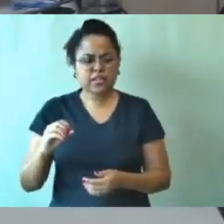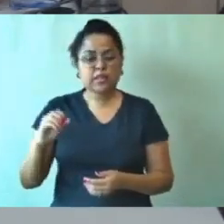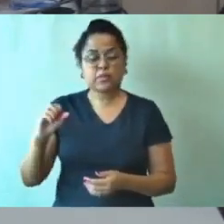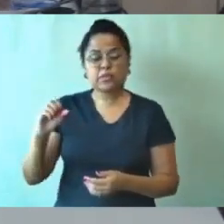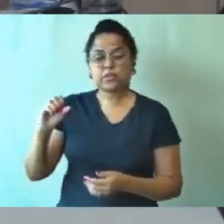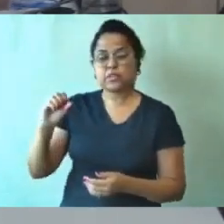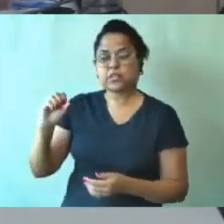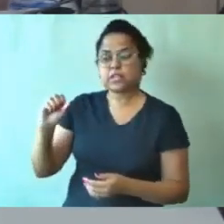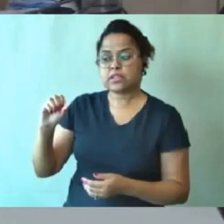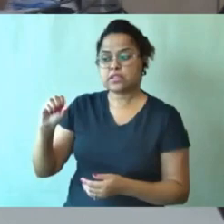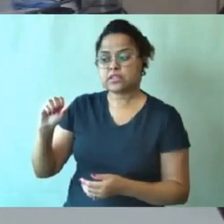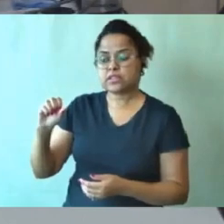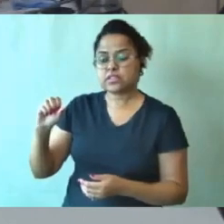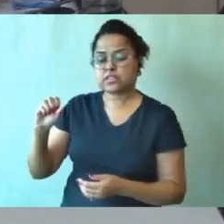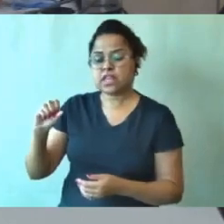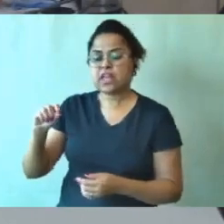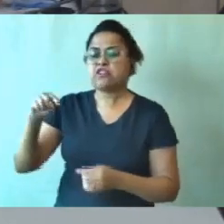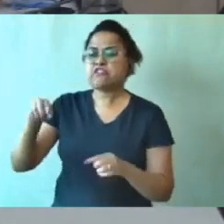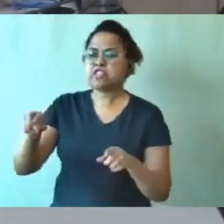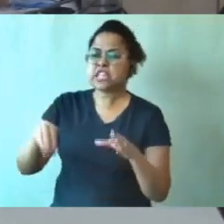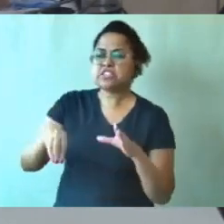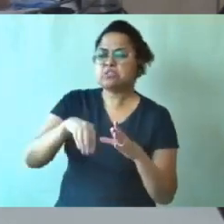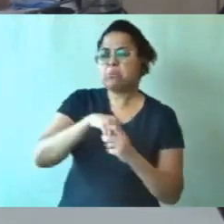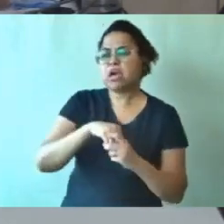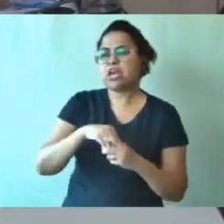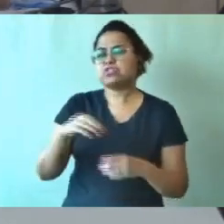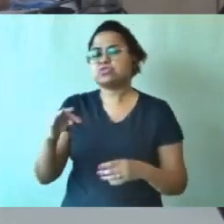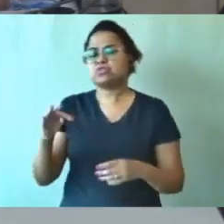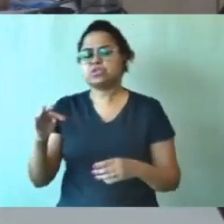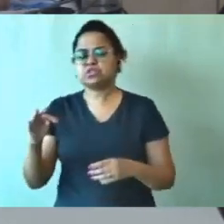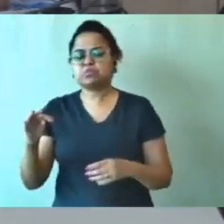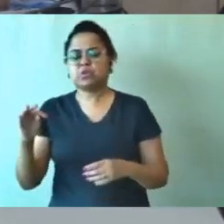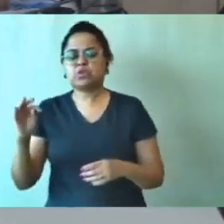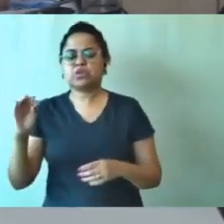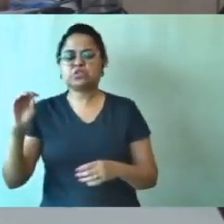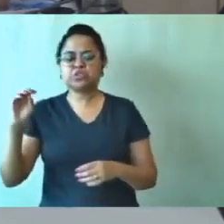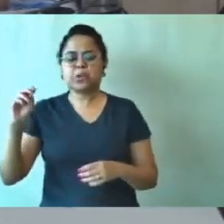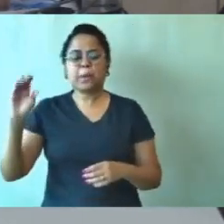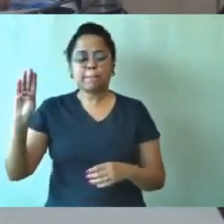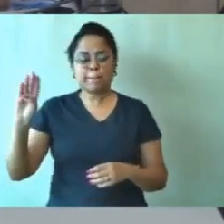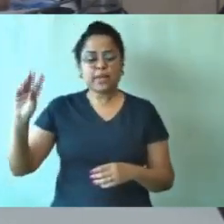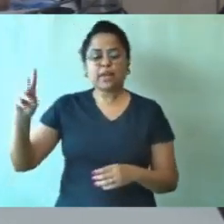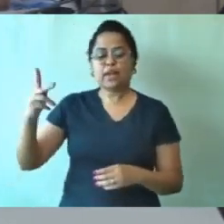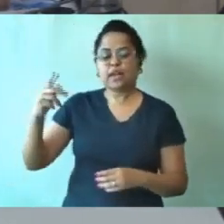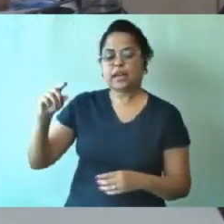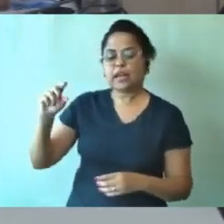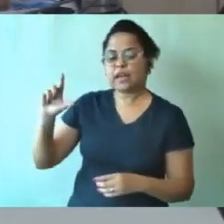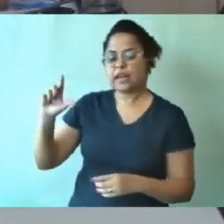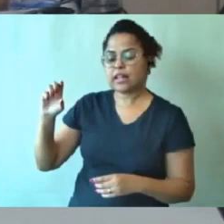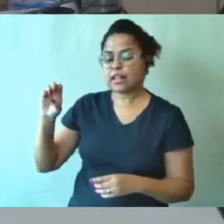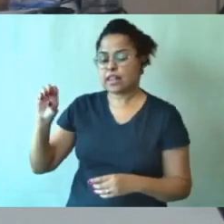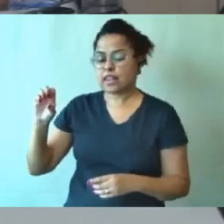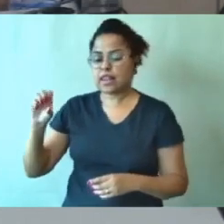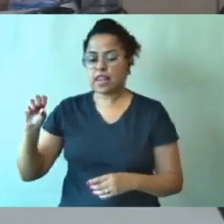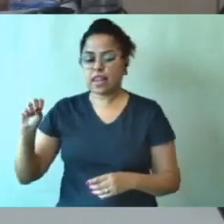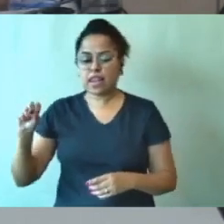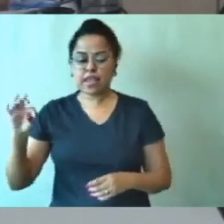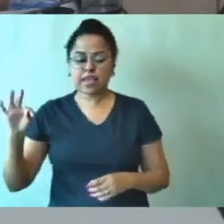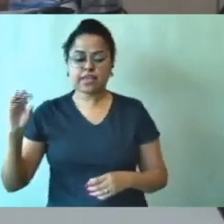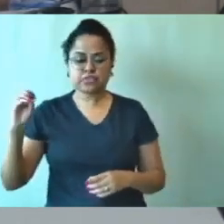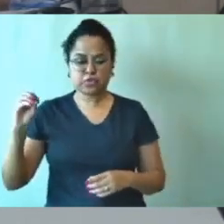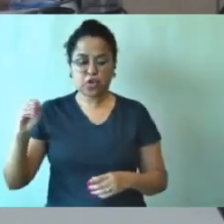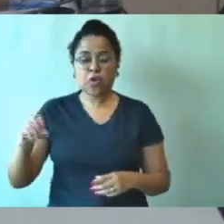fizesse parte do consórcio BH Leste, cujo senhor é um dos responsáveis, só ocorreu devido a uma dívida